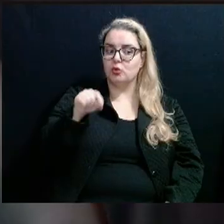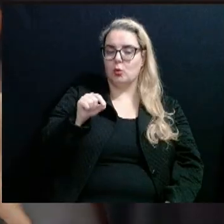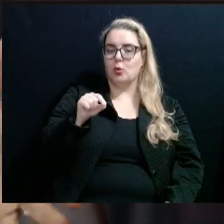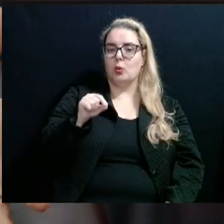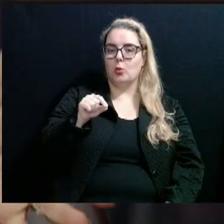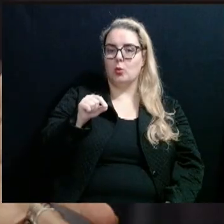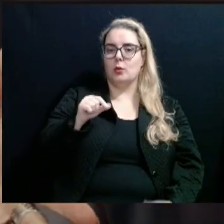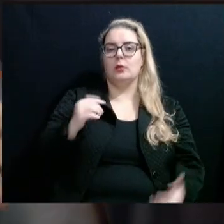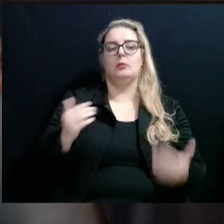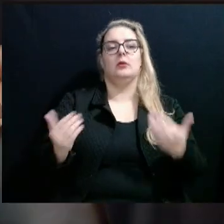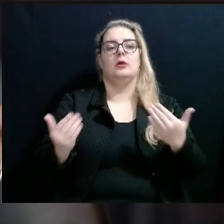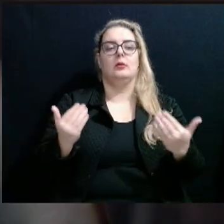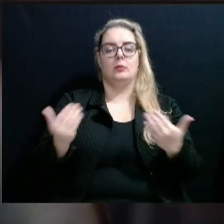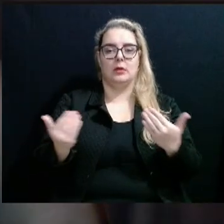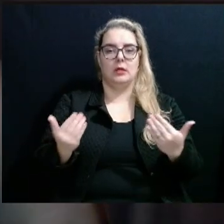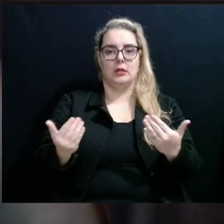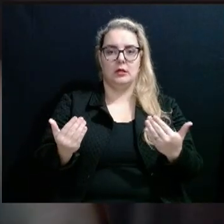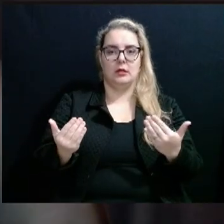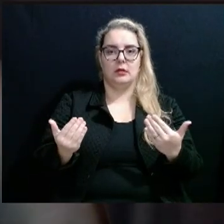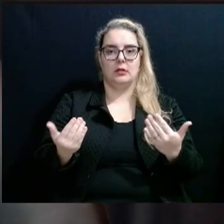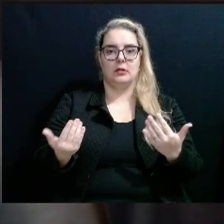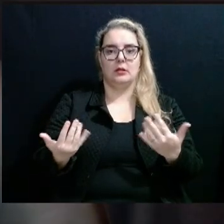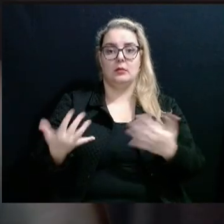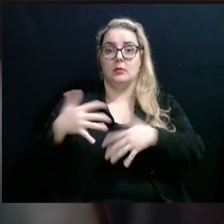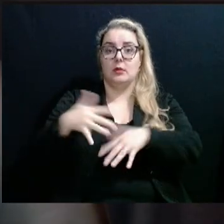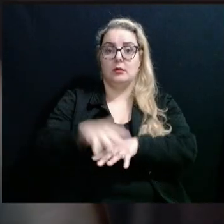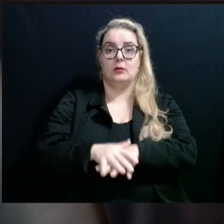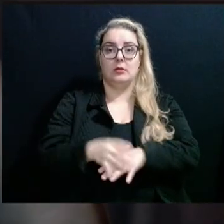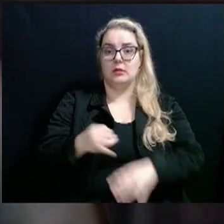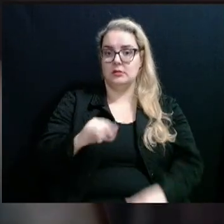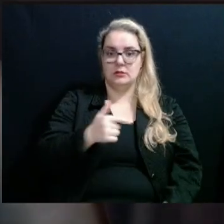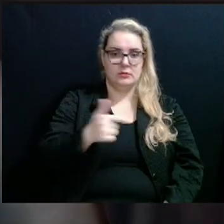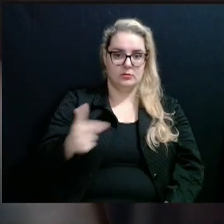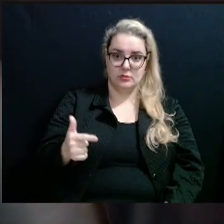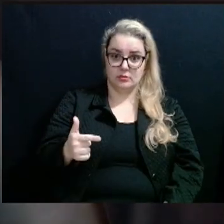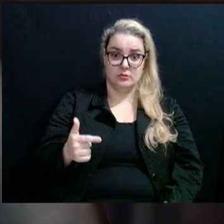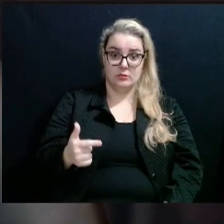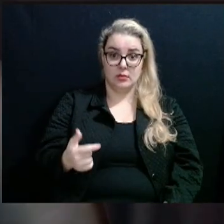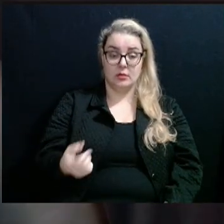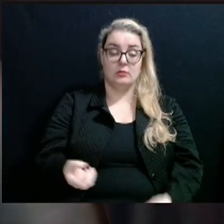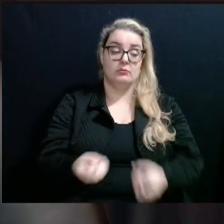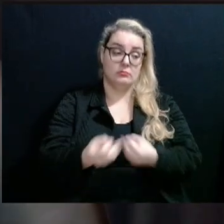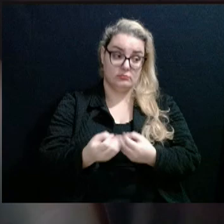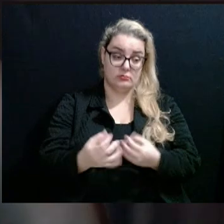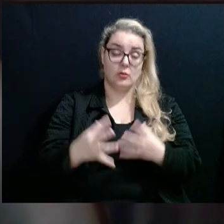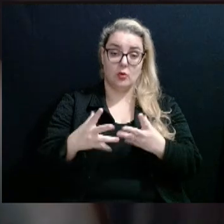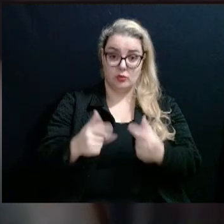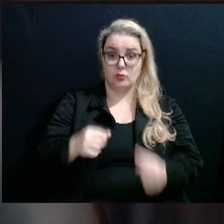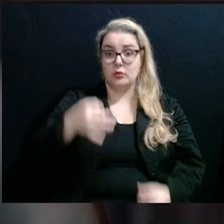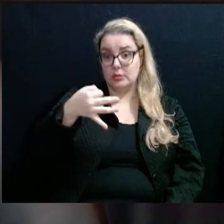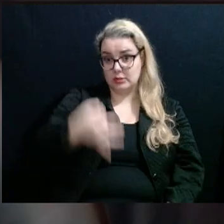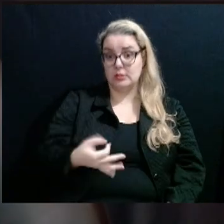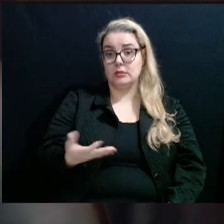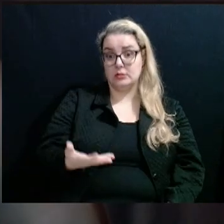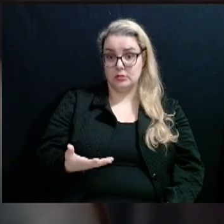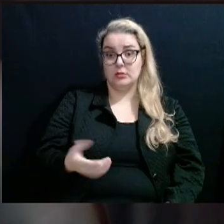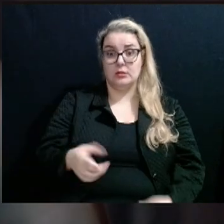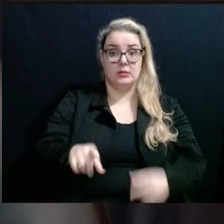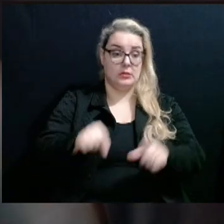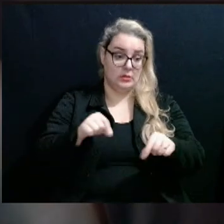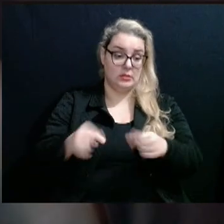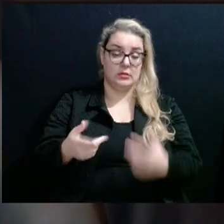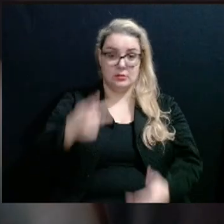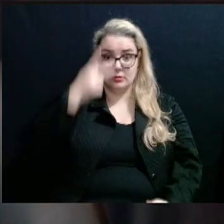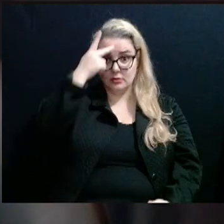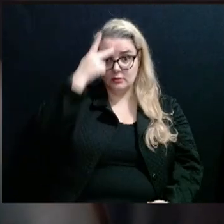pessoa está inserida num meio, se ela não estiver muito bem informada das suas convicções, das suas escolhas, ela pode